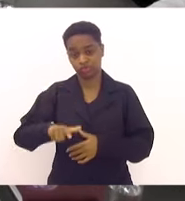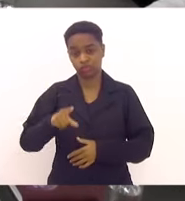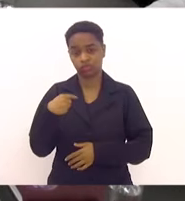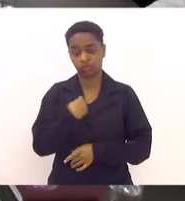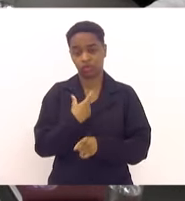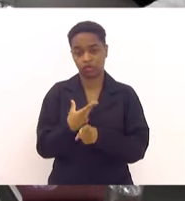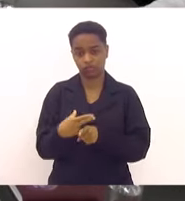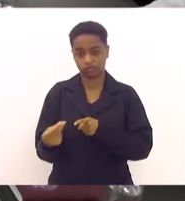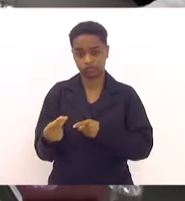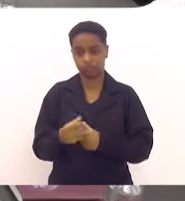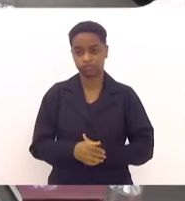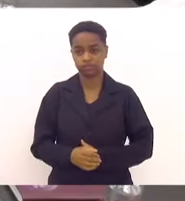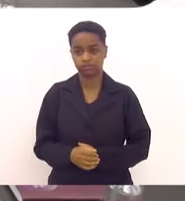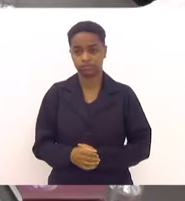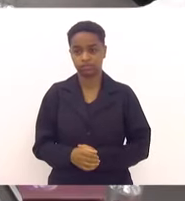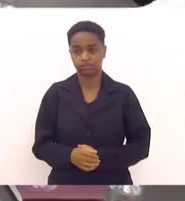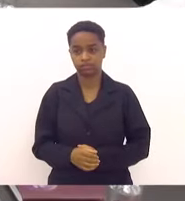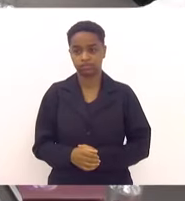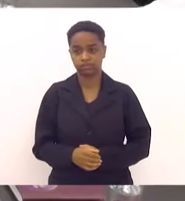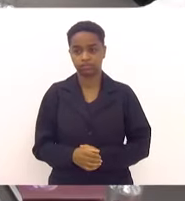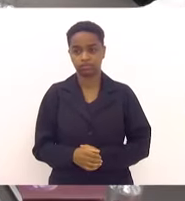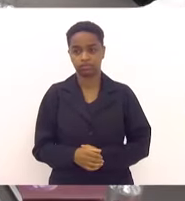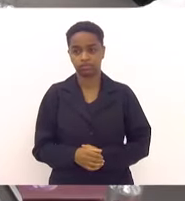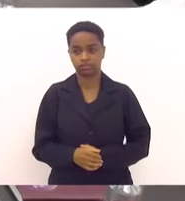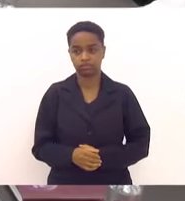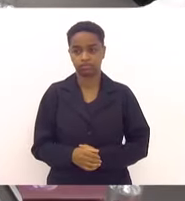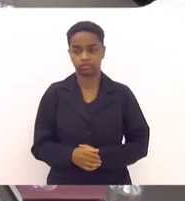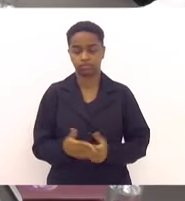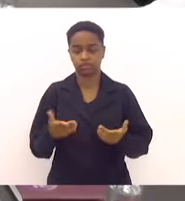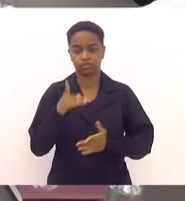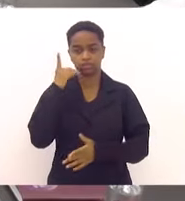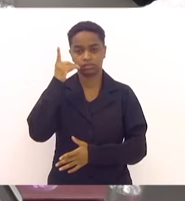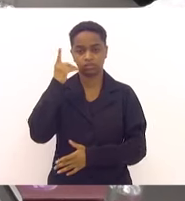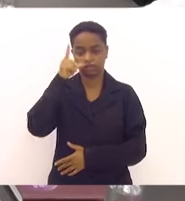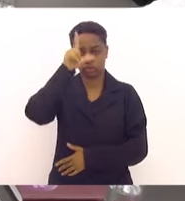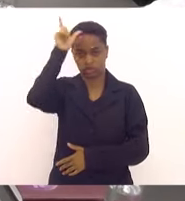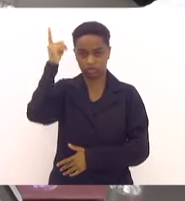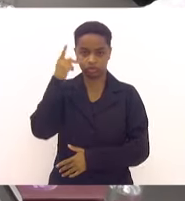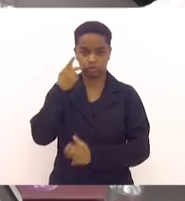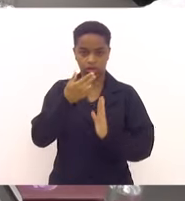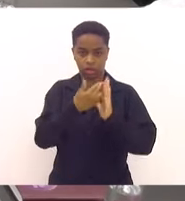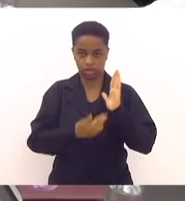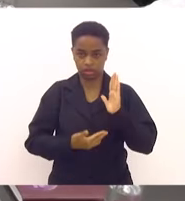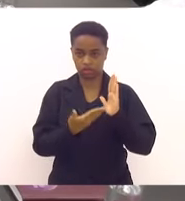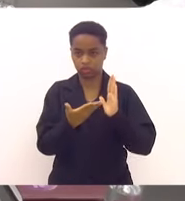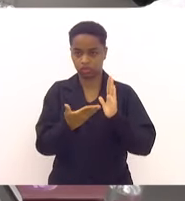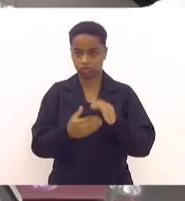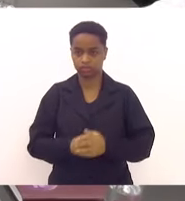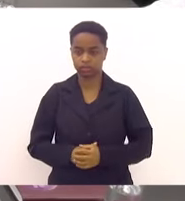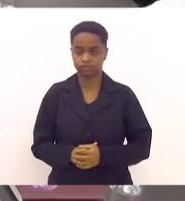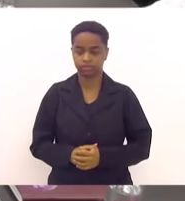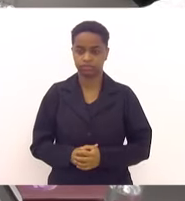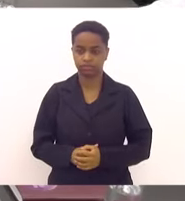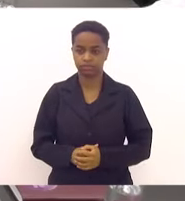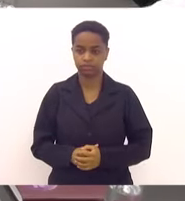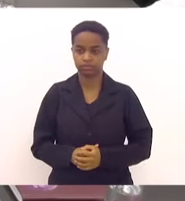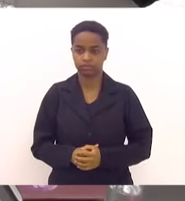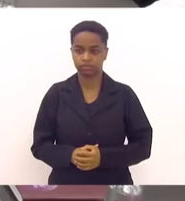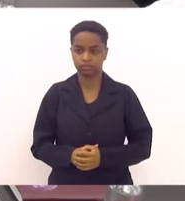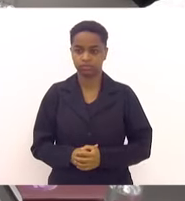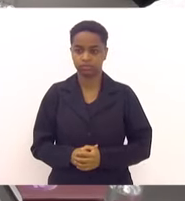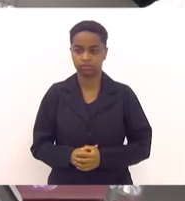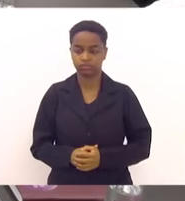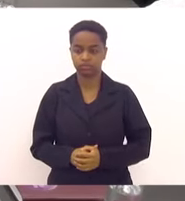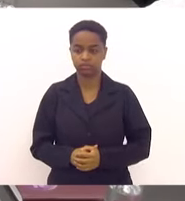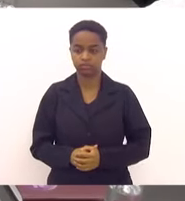venceu o voto da divergência. Designar o deputado Luiz Paulo relator do vencido. Designar